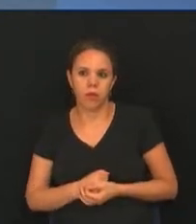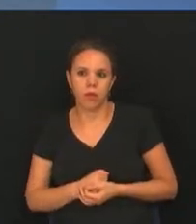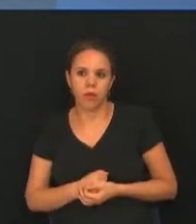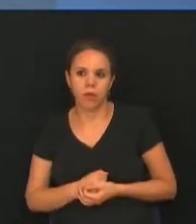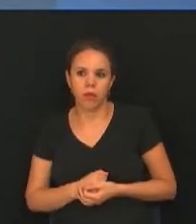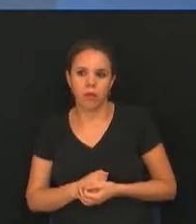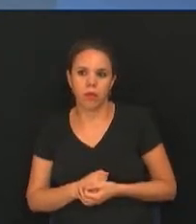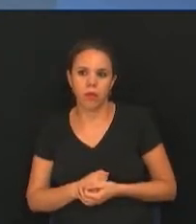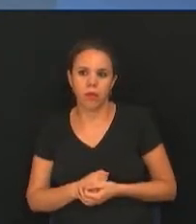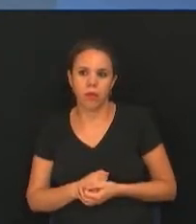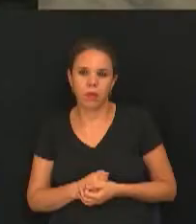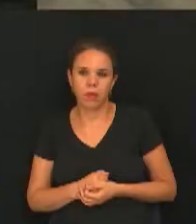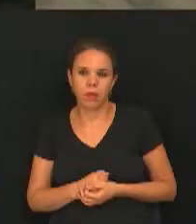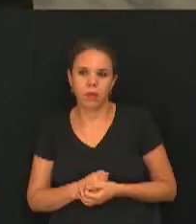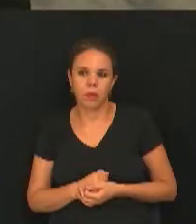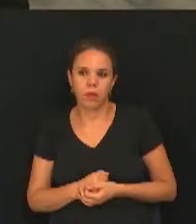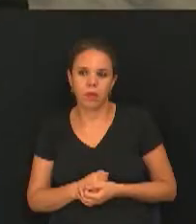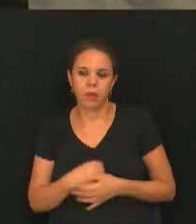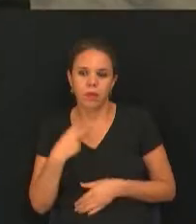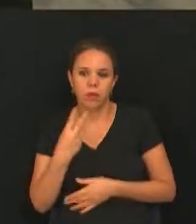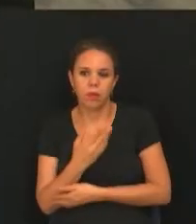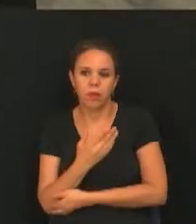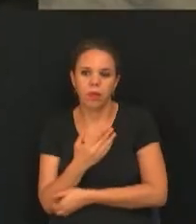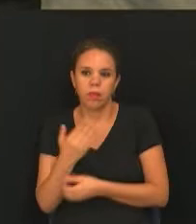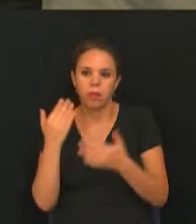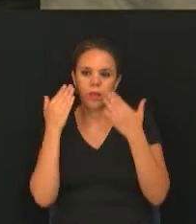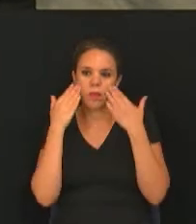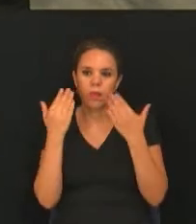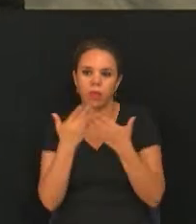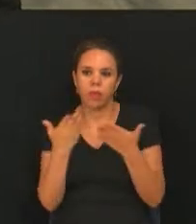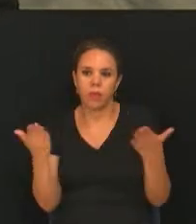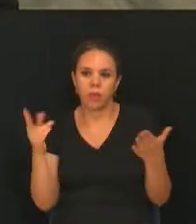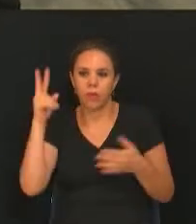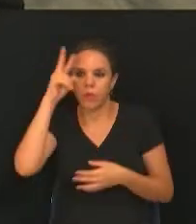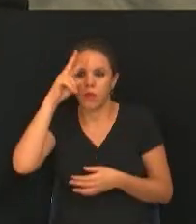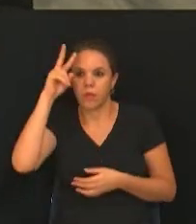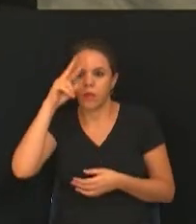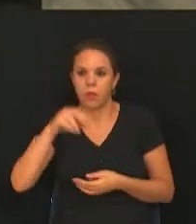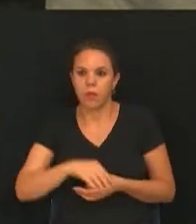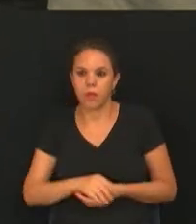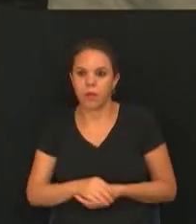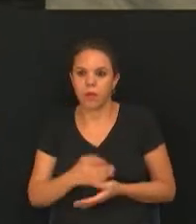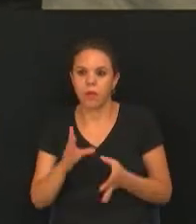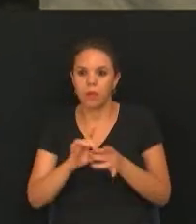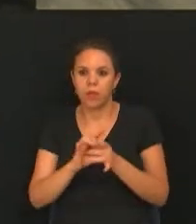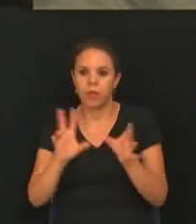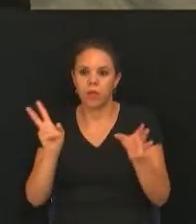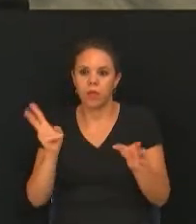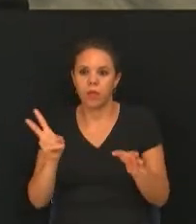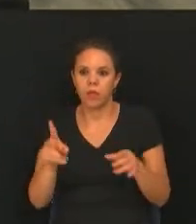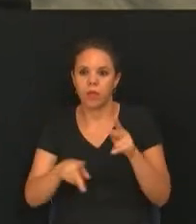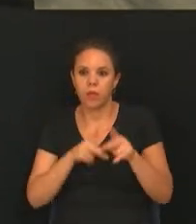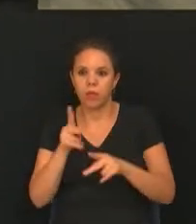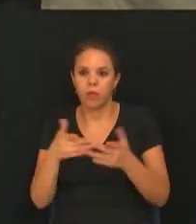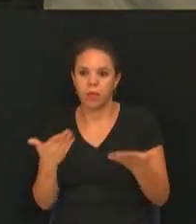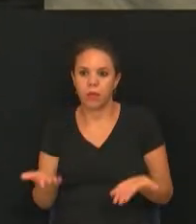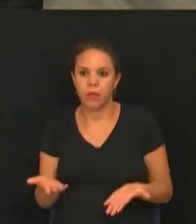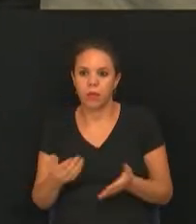dia. E, vereador, diante de toda essa situação, vale lembrar, né, que o senhor está disponível sempre para a população, né?